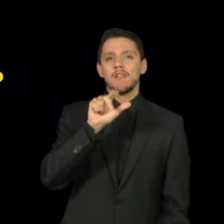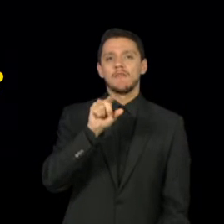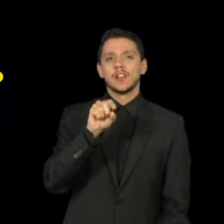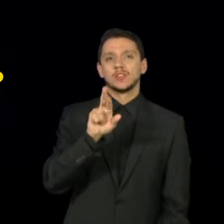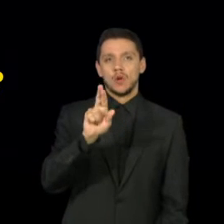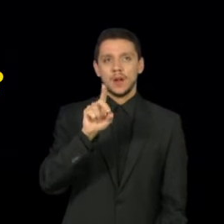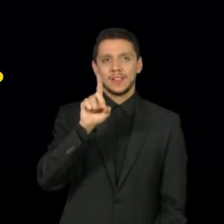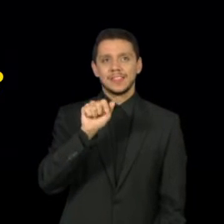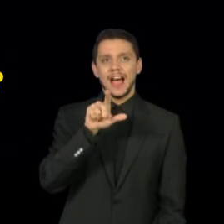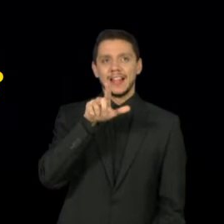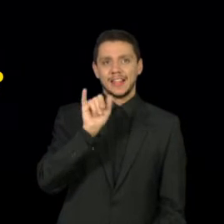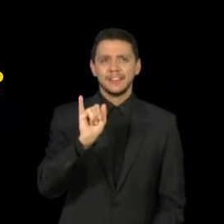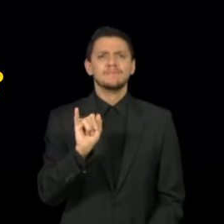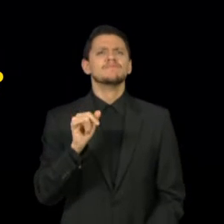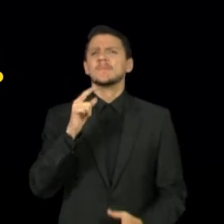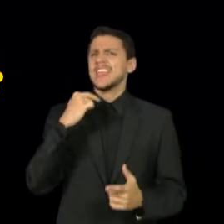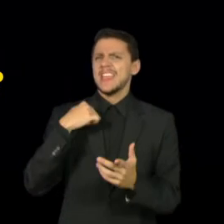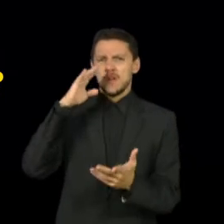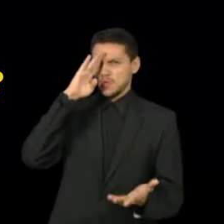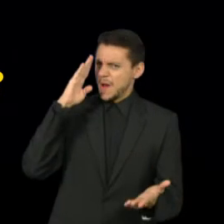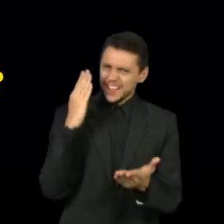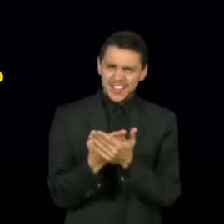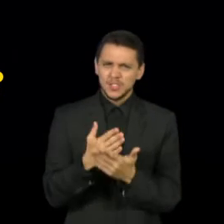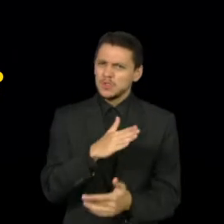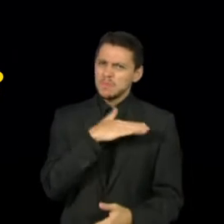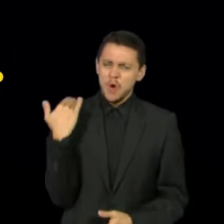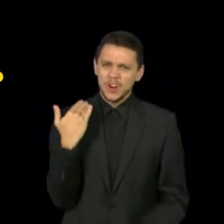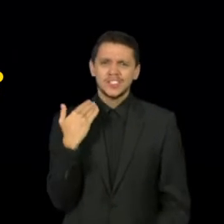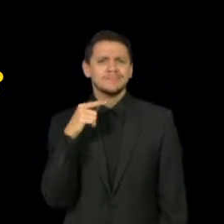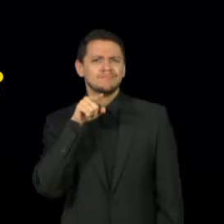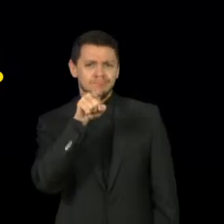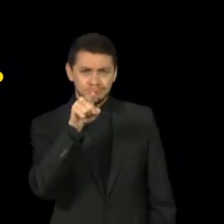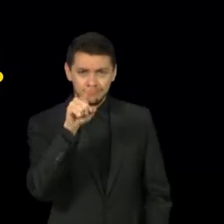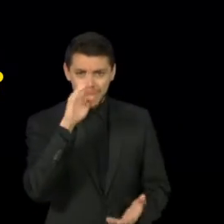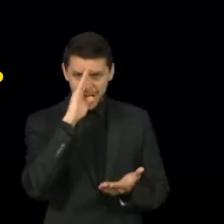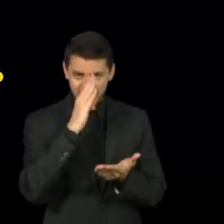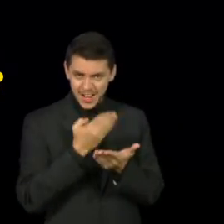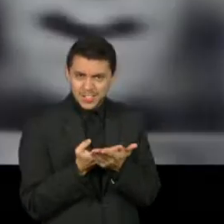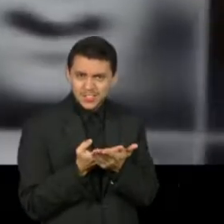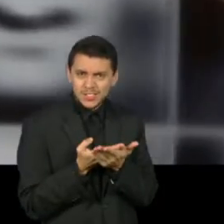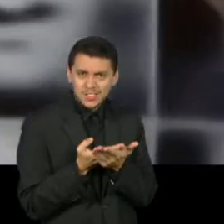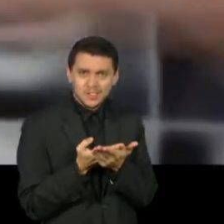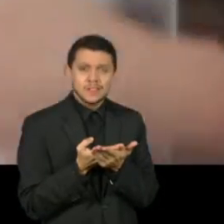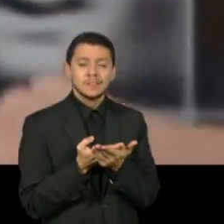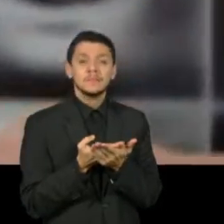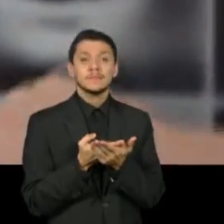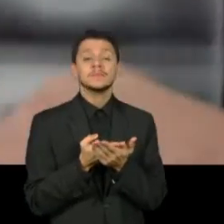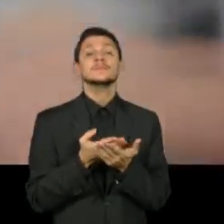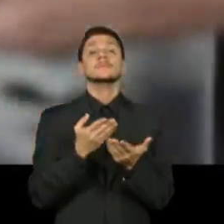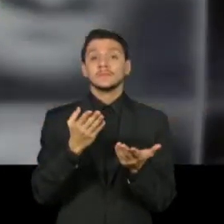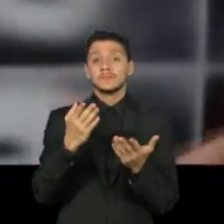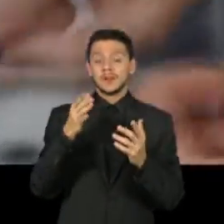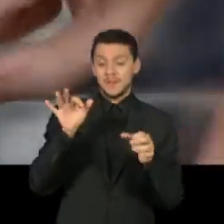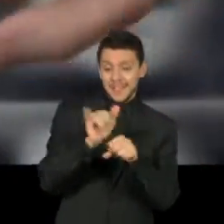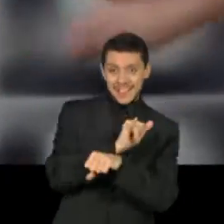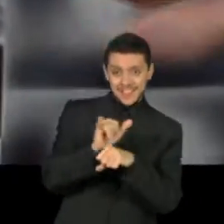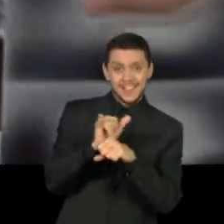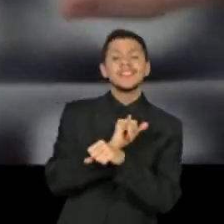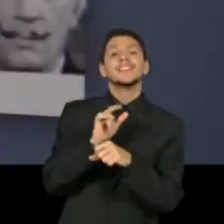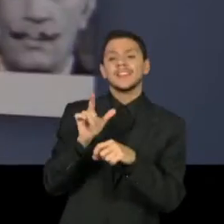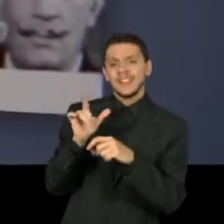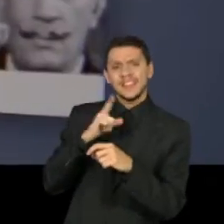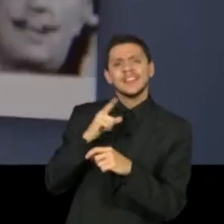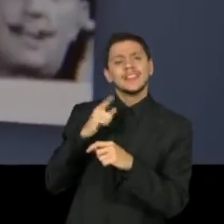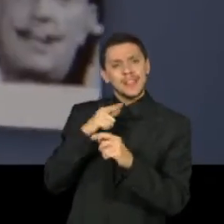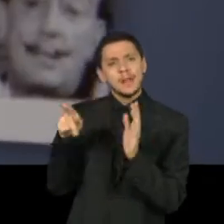I do not believe in my death. Do you? A técnica combina um banco de dados